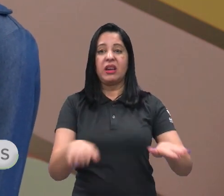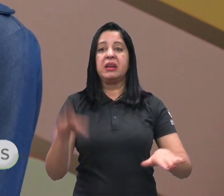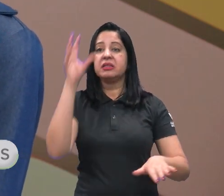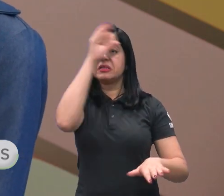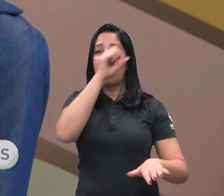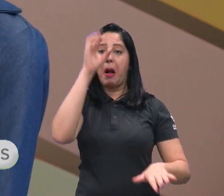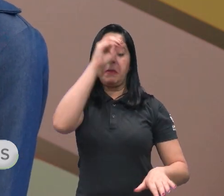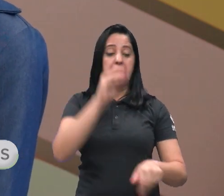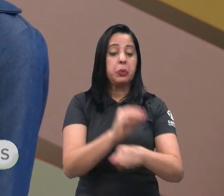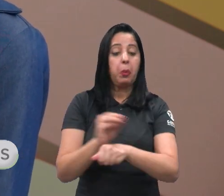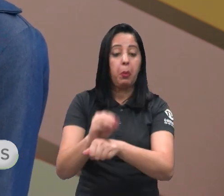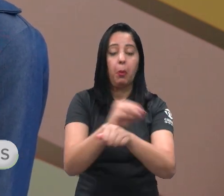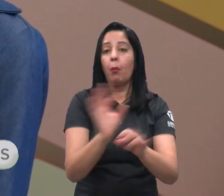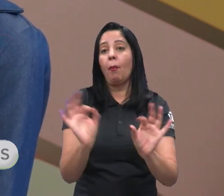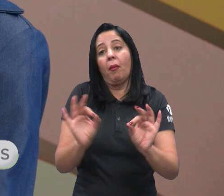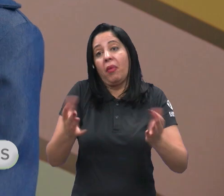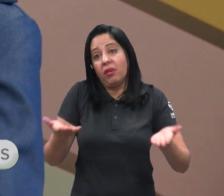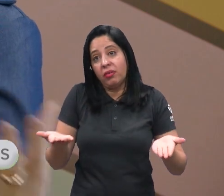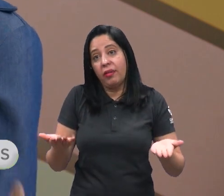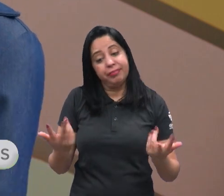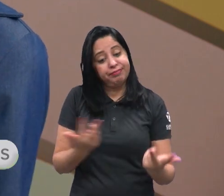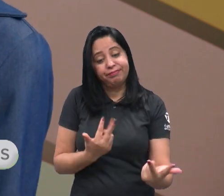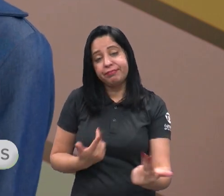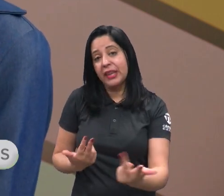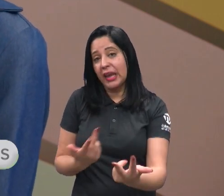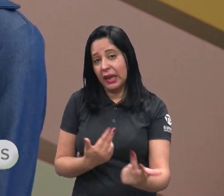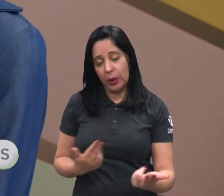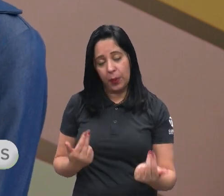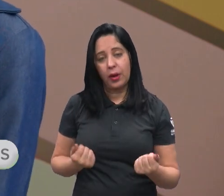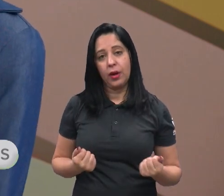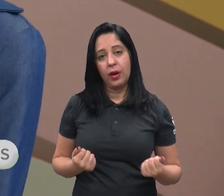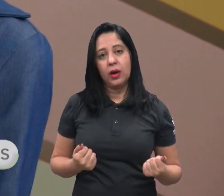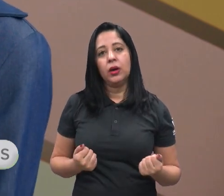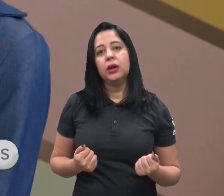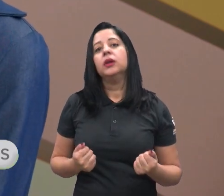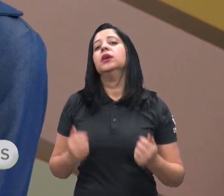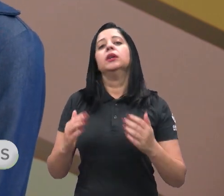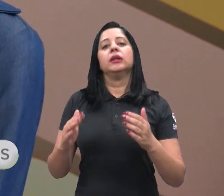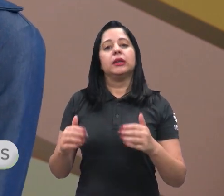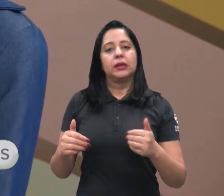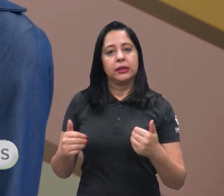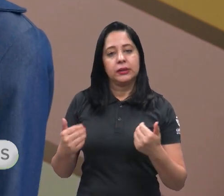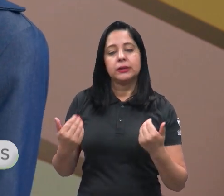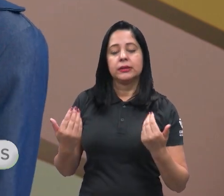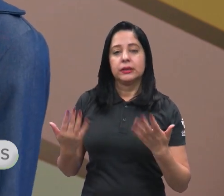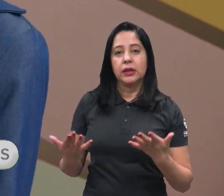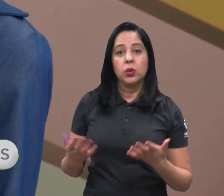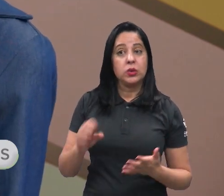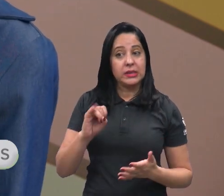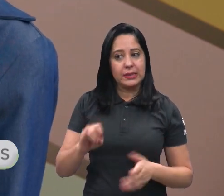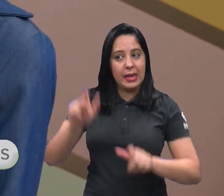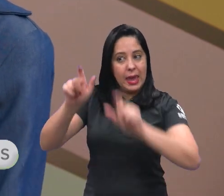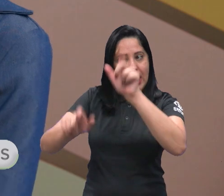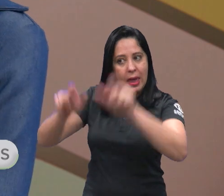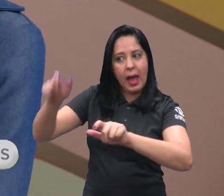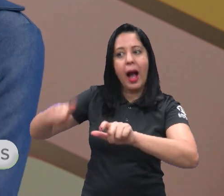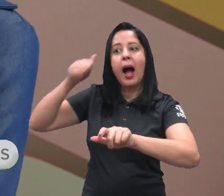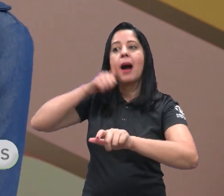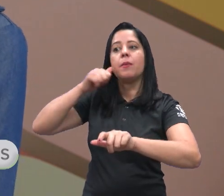processo que ele é grandioso, sabe? Dentro da maternidade. Quando a mulher começa a se